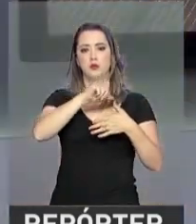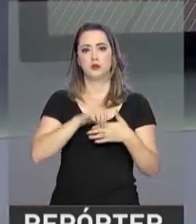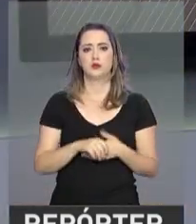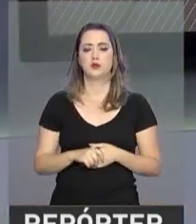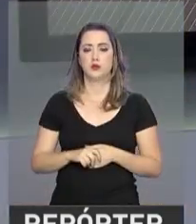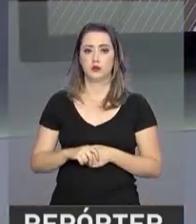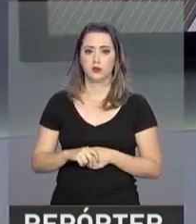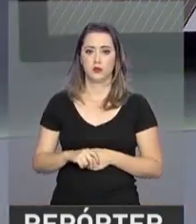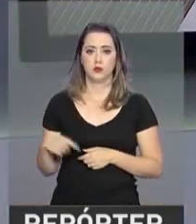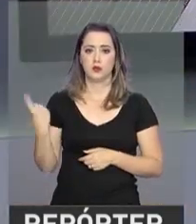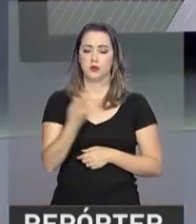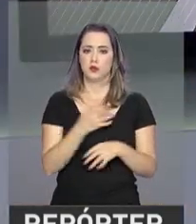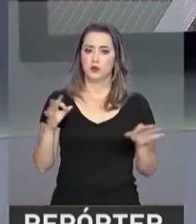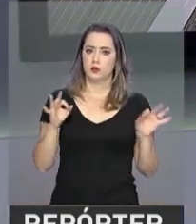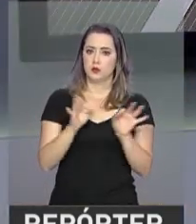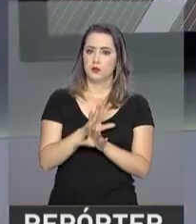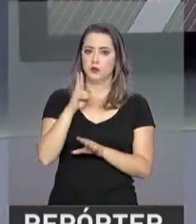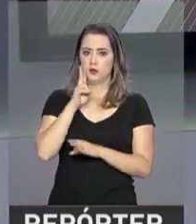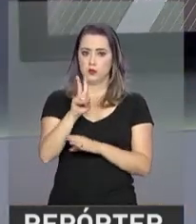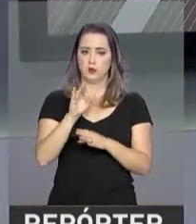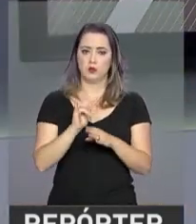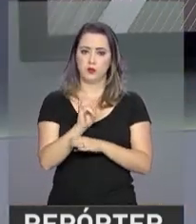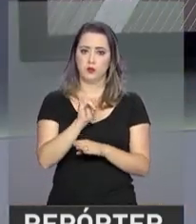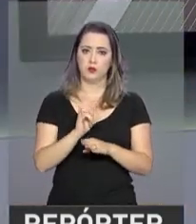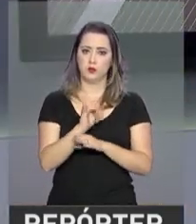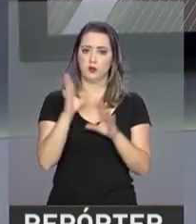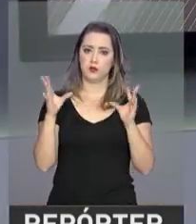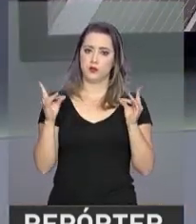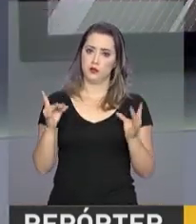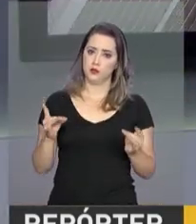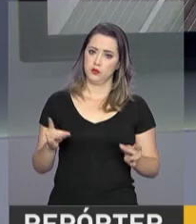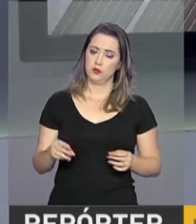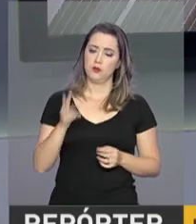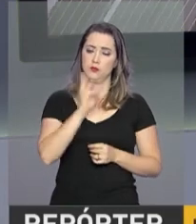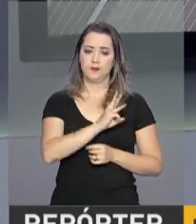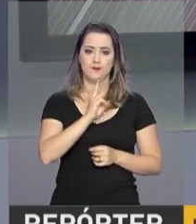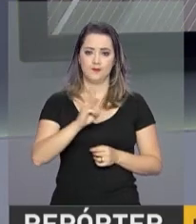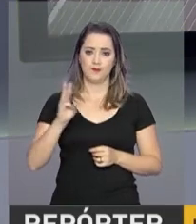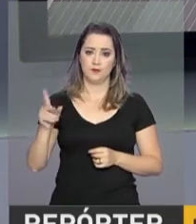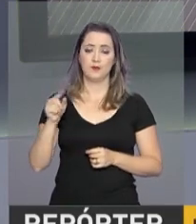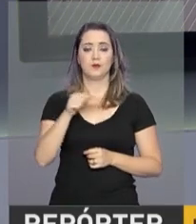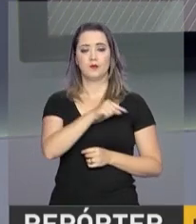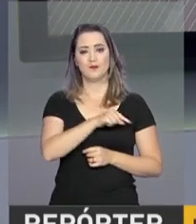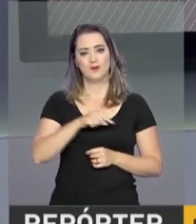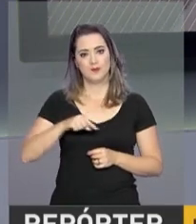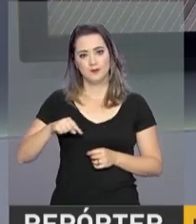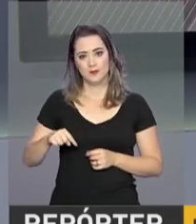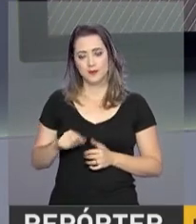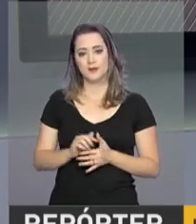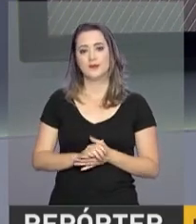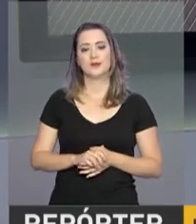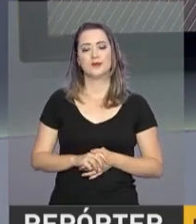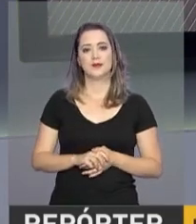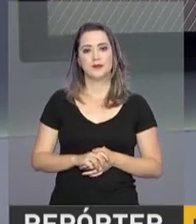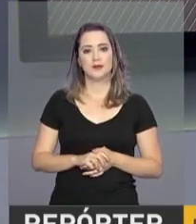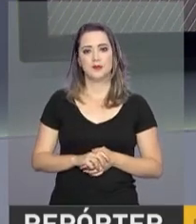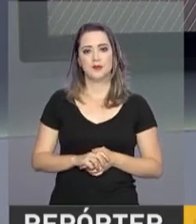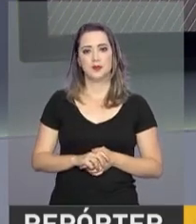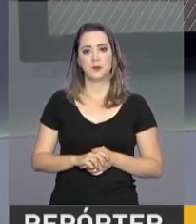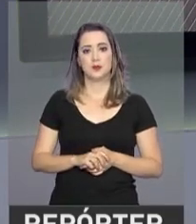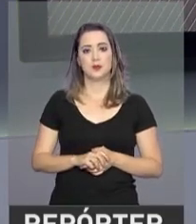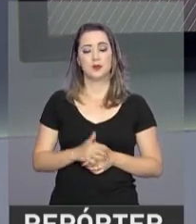nós ficamos por aqui você pode rever as reportagens no youtube e toda a nossa programação também está na página da nbr na